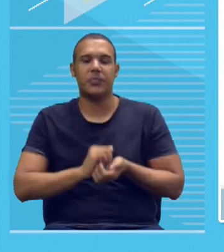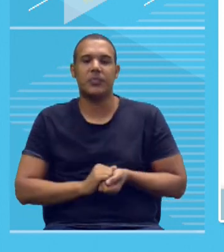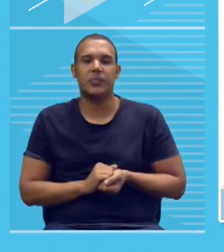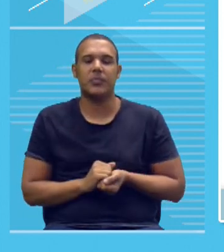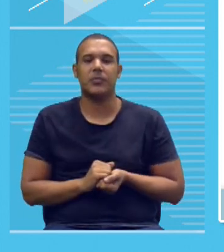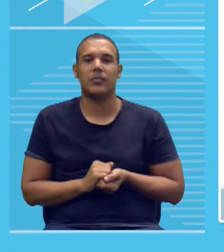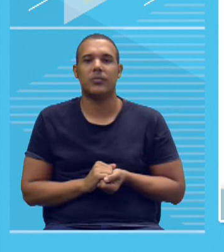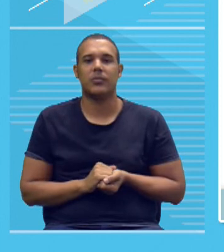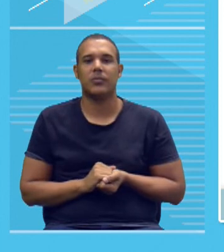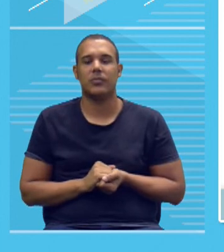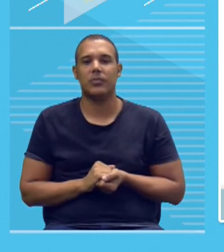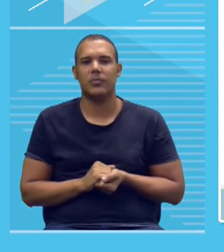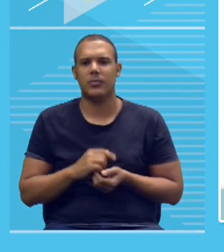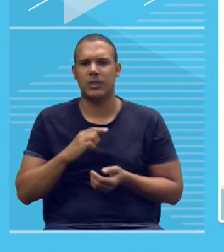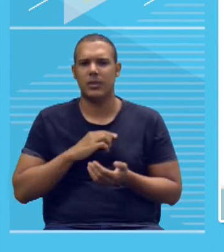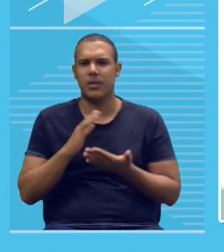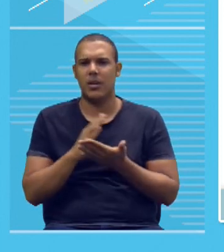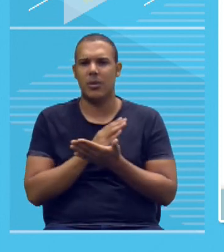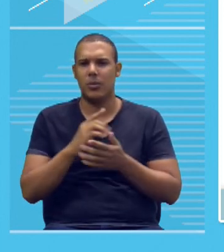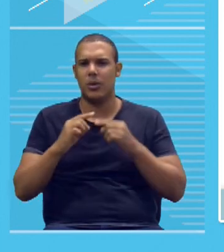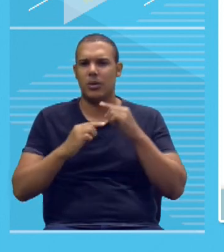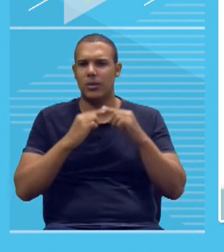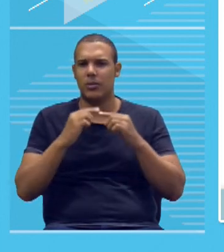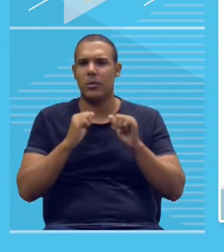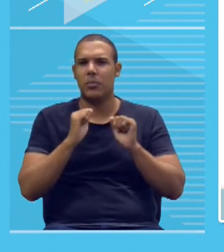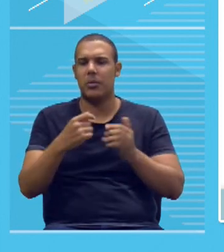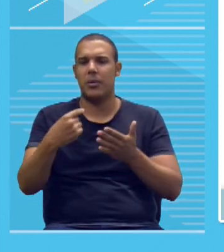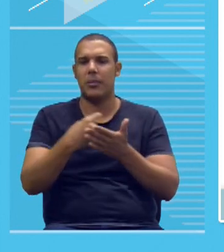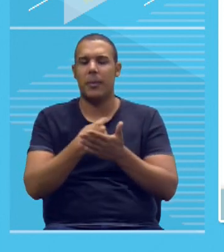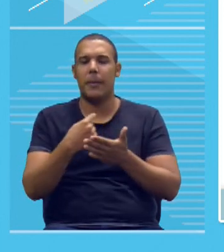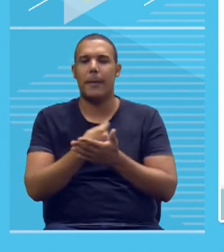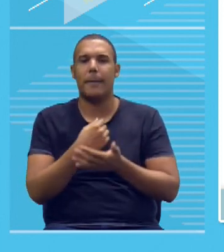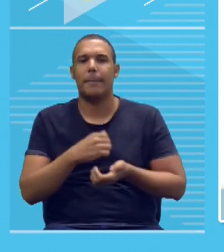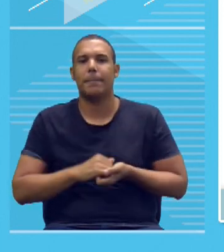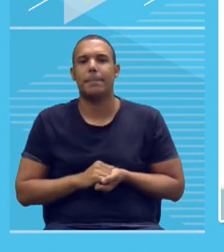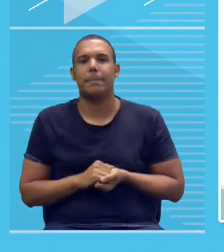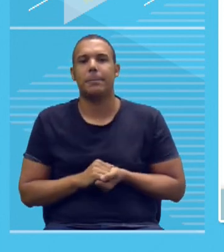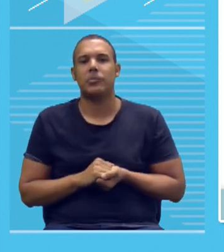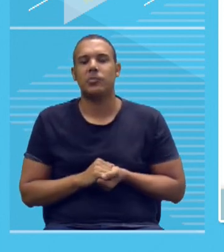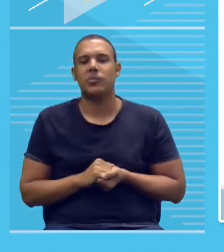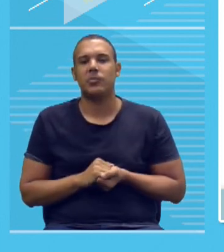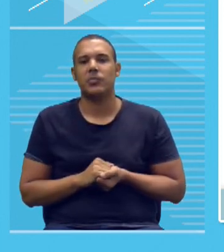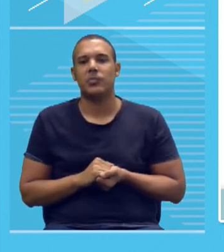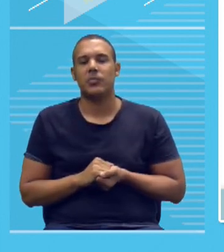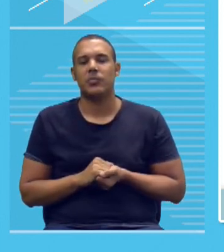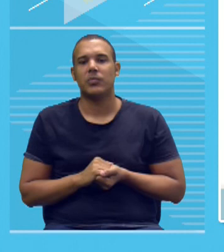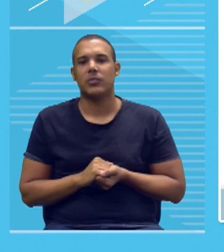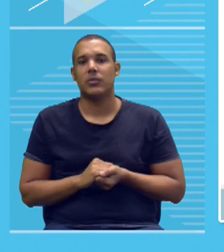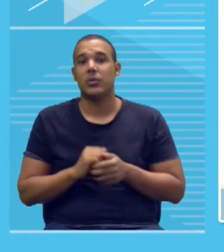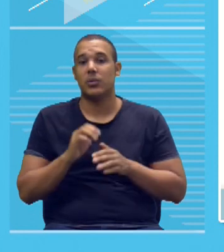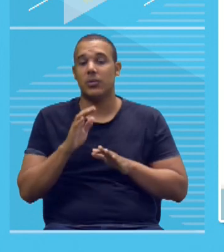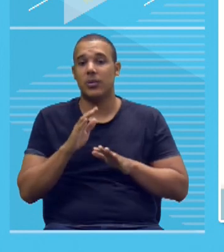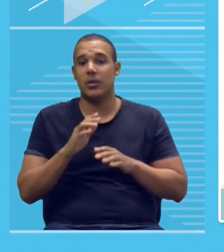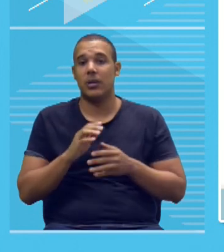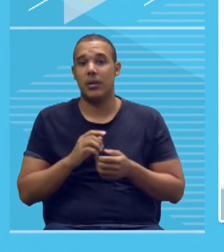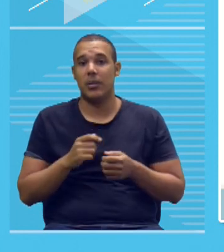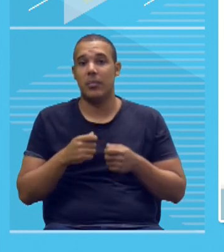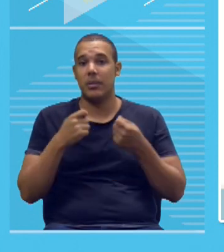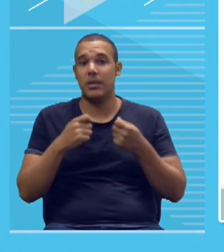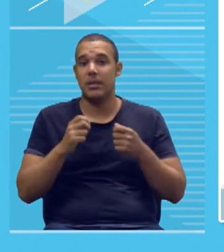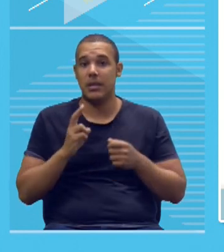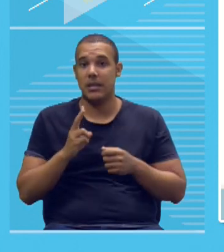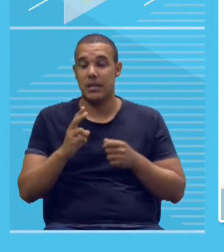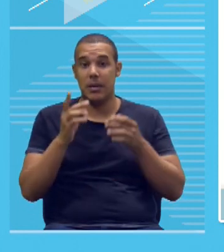entenderam Quais foram as dúvidas coloca lá viu cuidado que a gente sempre vai ter E sempre terá que se observado de